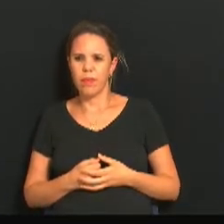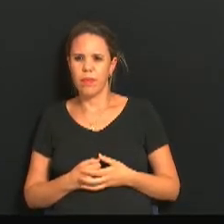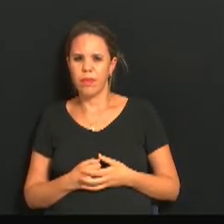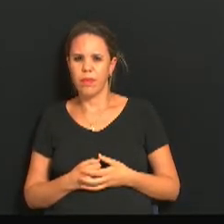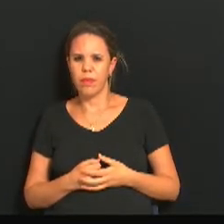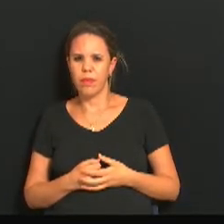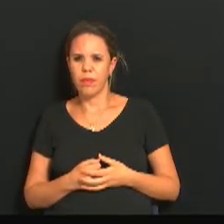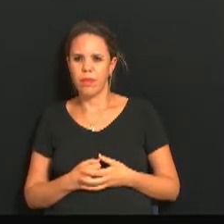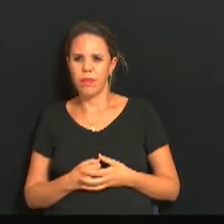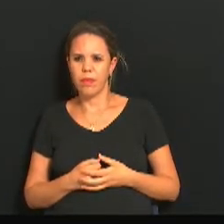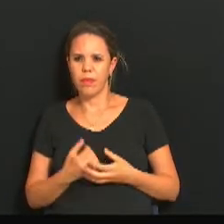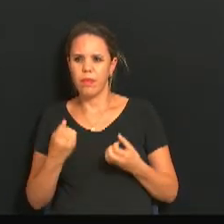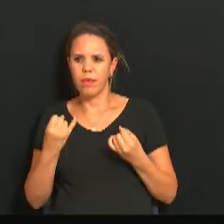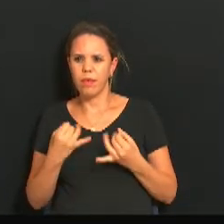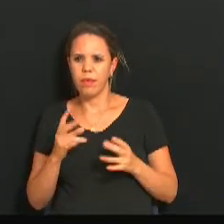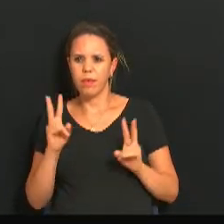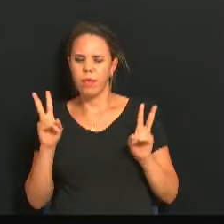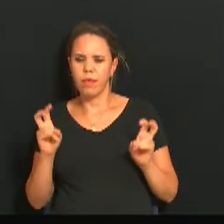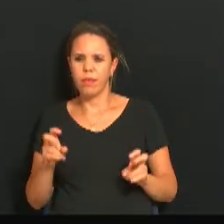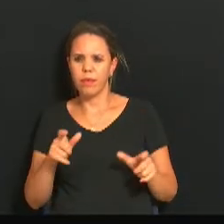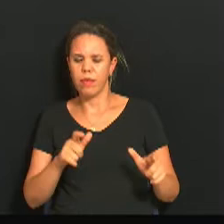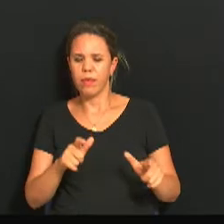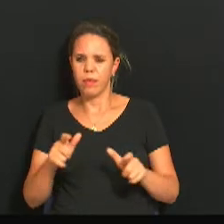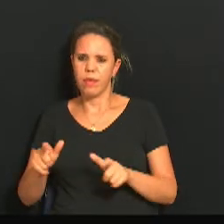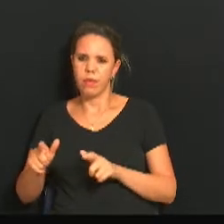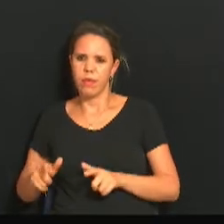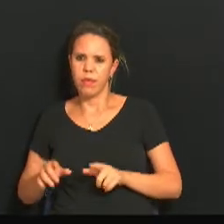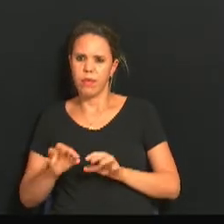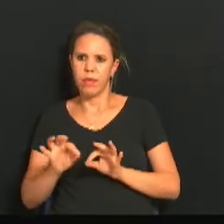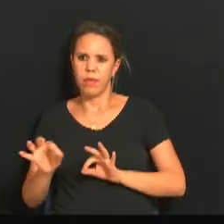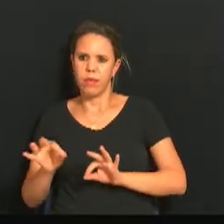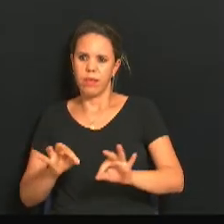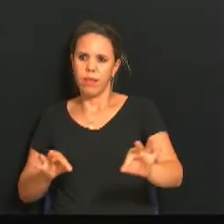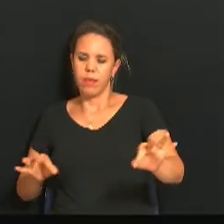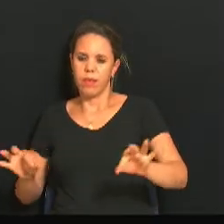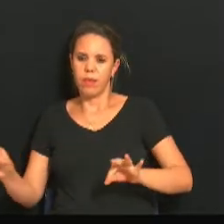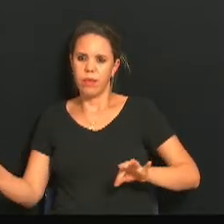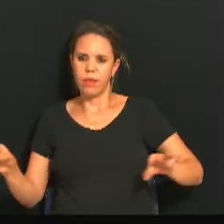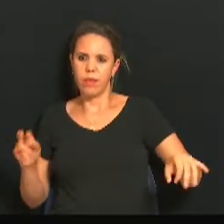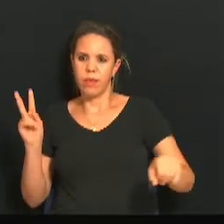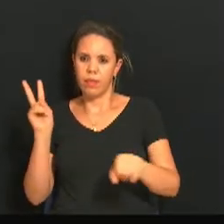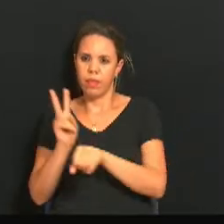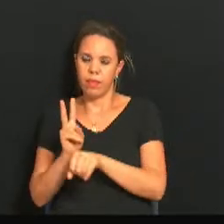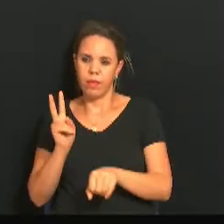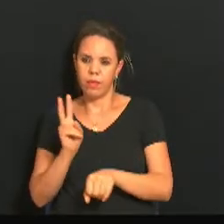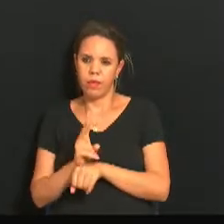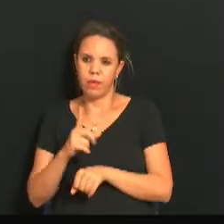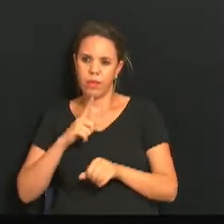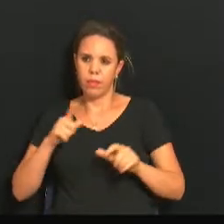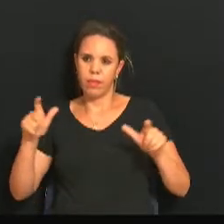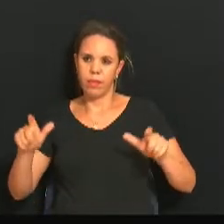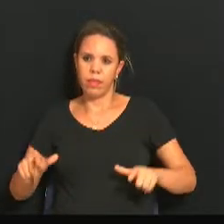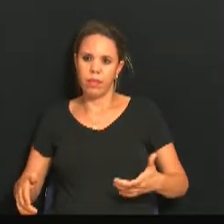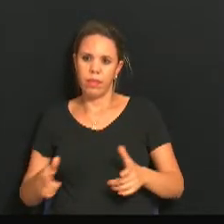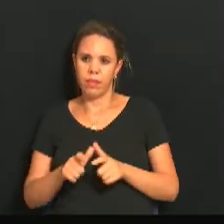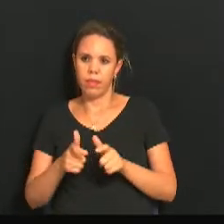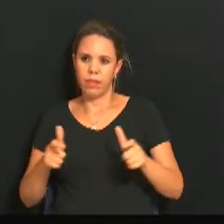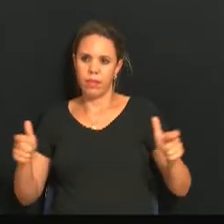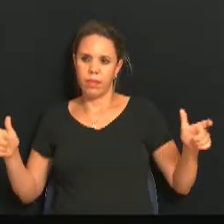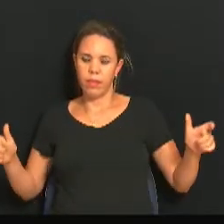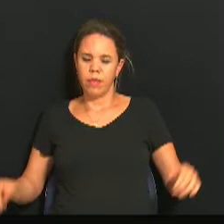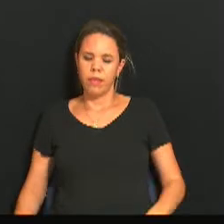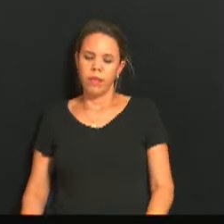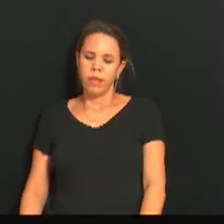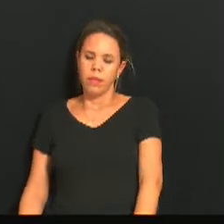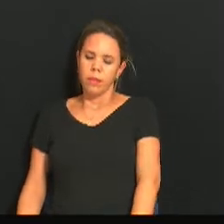foi dito aí eu espaço ele tem que ter cuidado nós temos ali um espaço grande naquela área